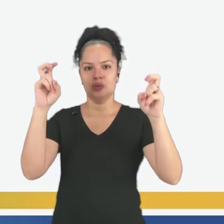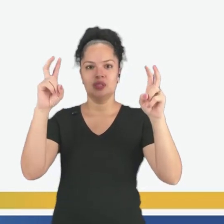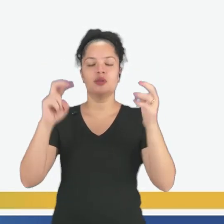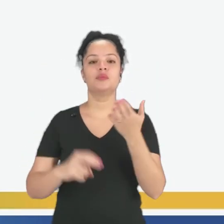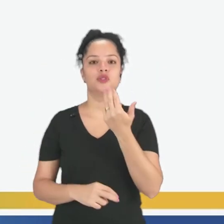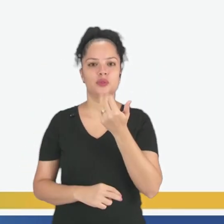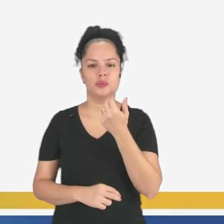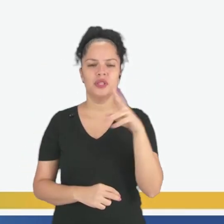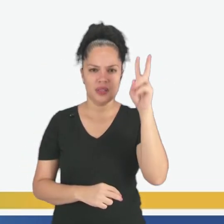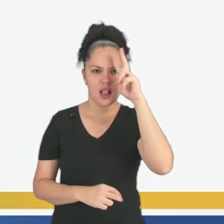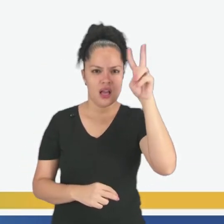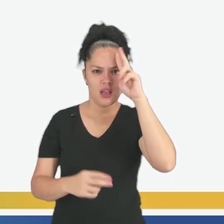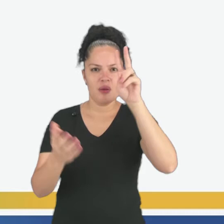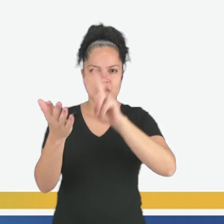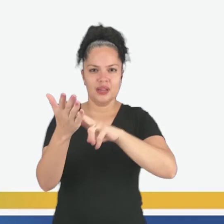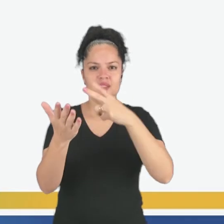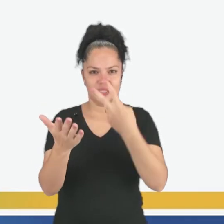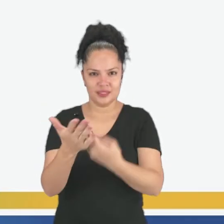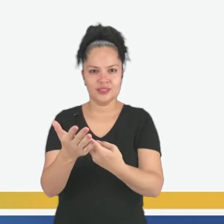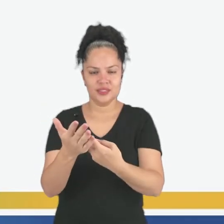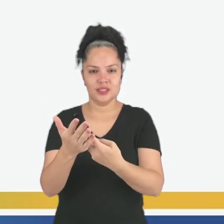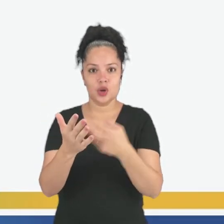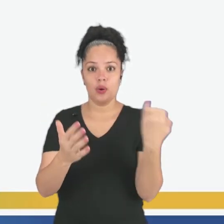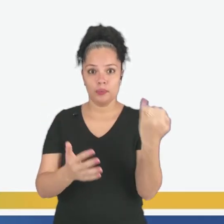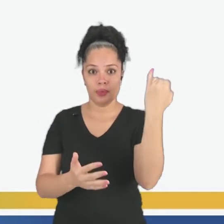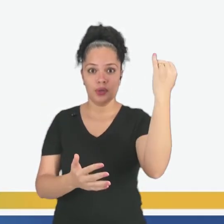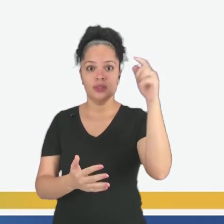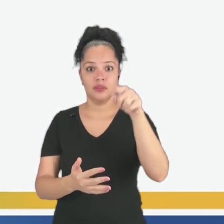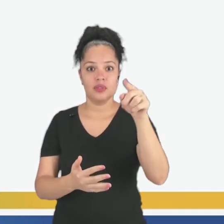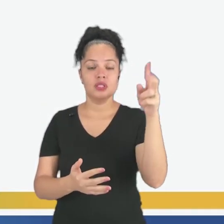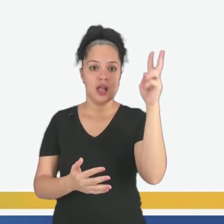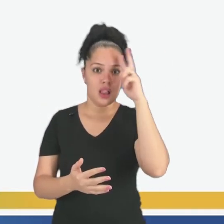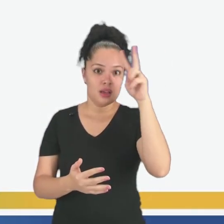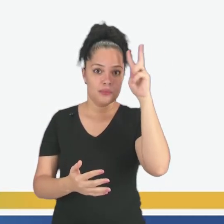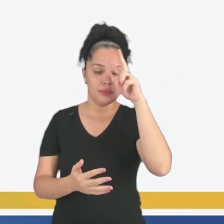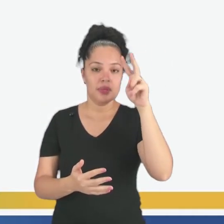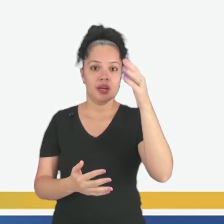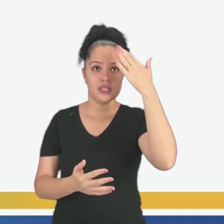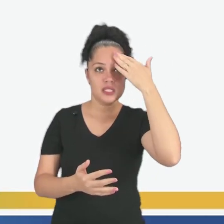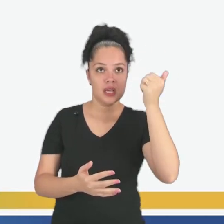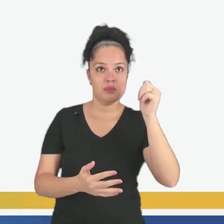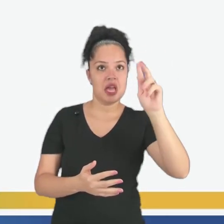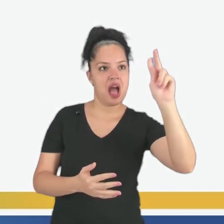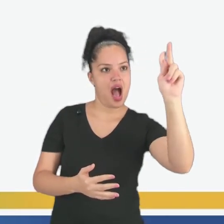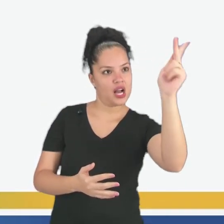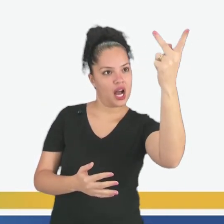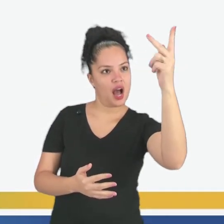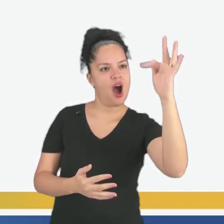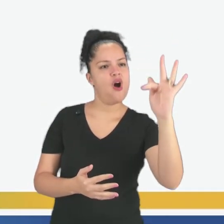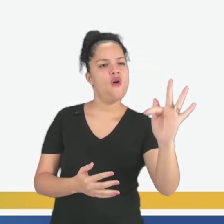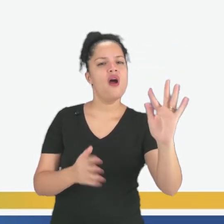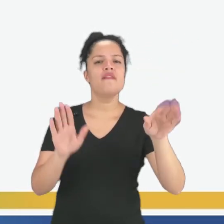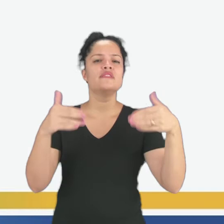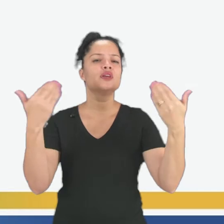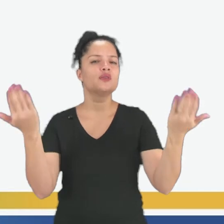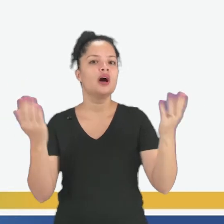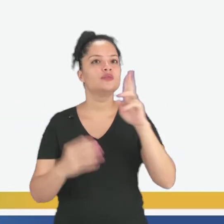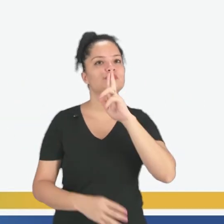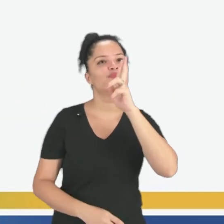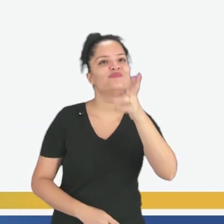lembrados da tradução? É fundamental vocês lembrarem da tradução para saber se é healthy ou junk. Então, vamos ver a